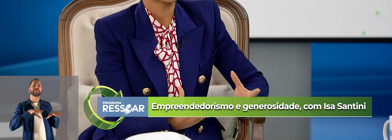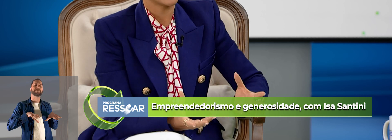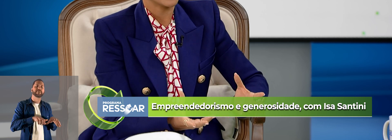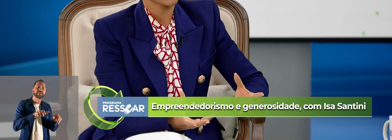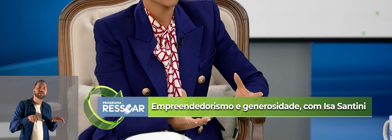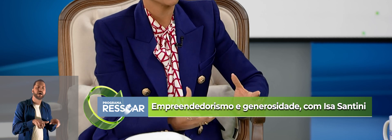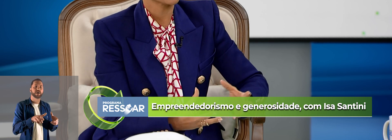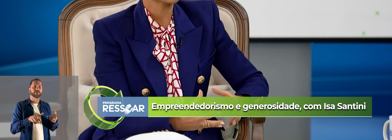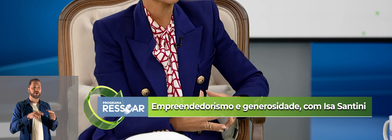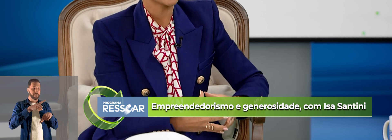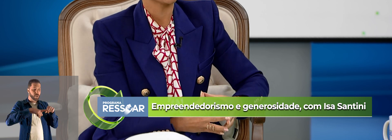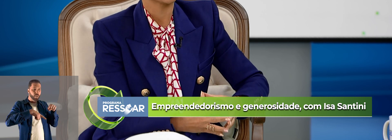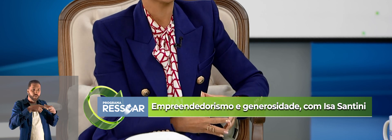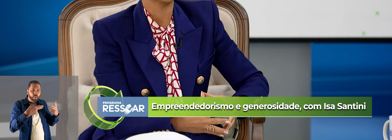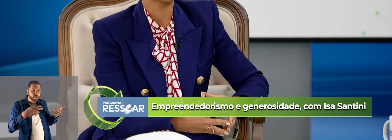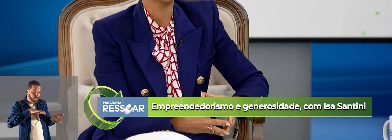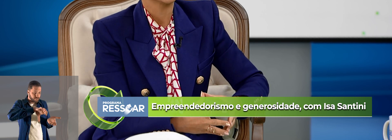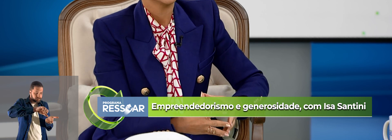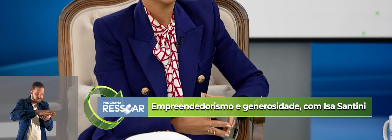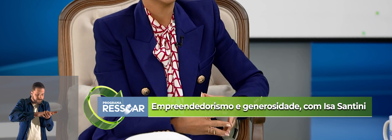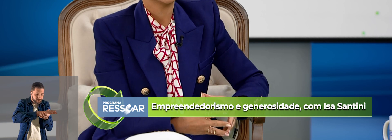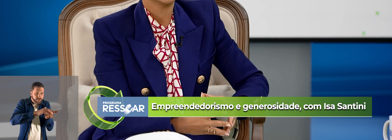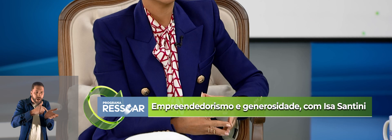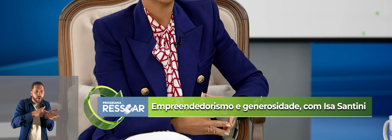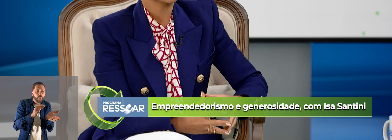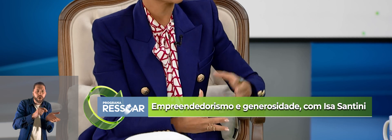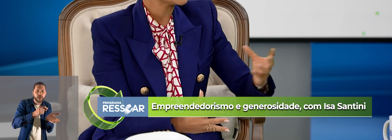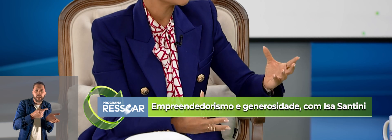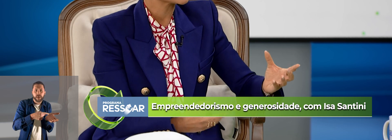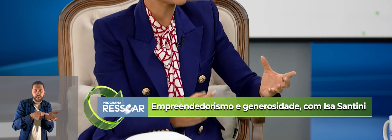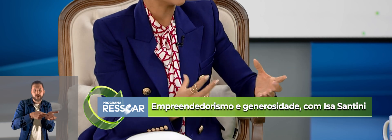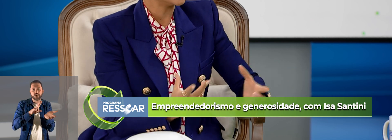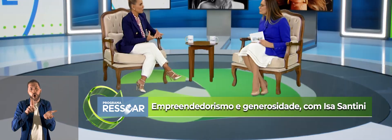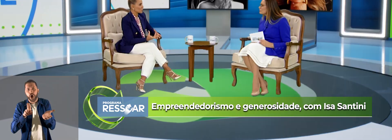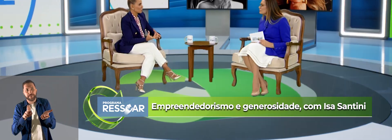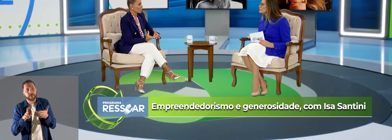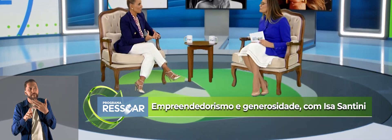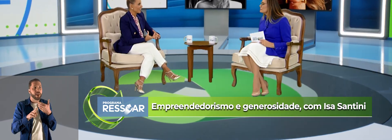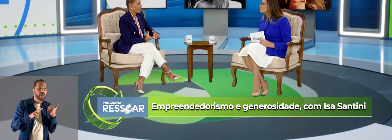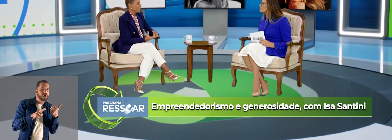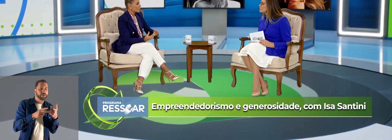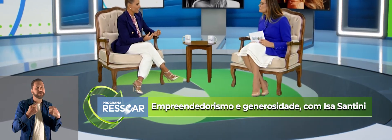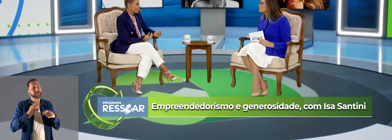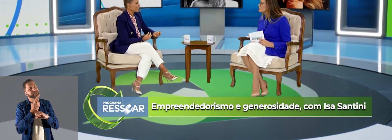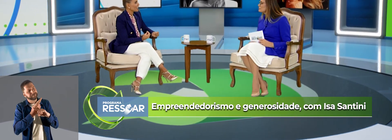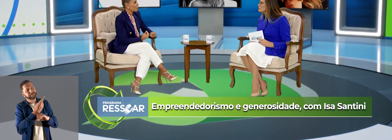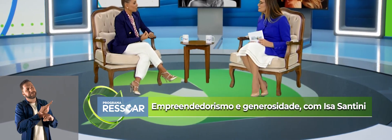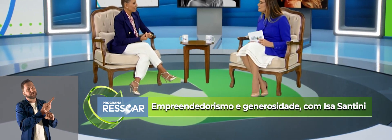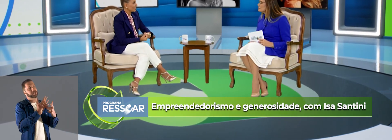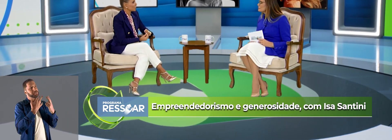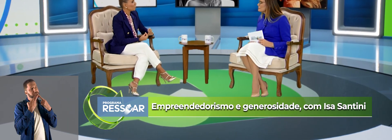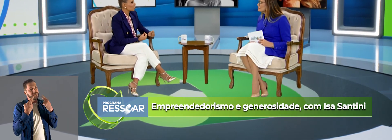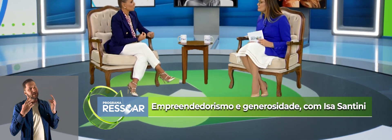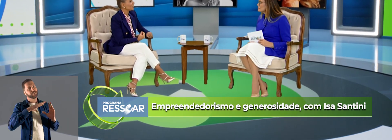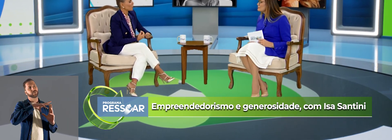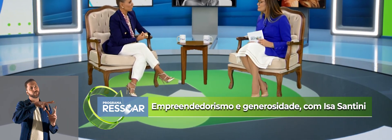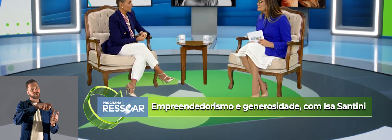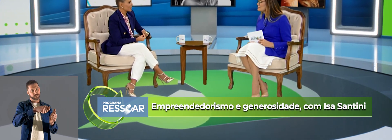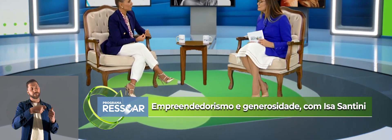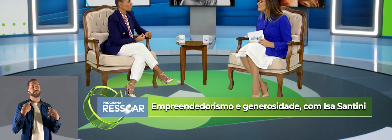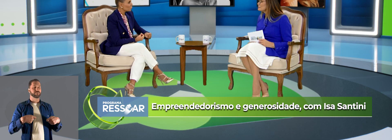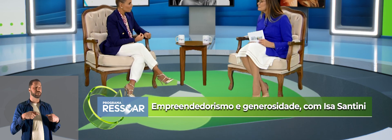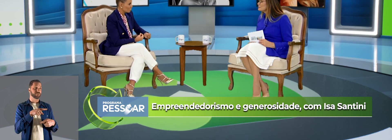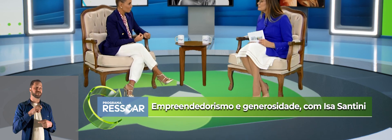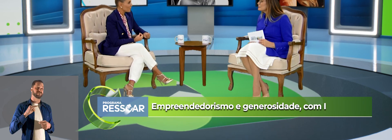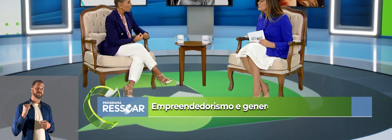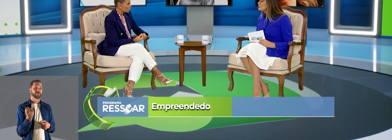dizendo sobre massagem nós vamos usar um produto x y Então você tem que estar conectado muito com o